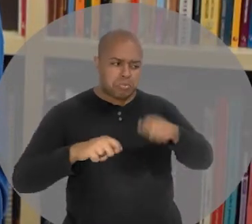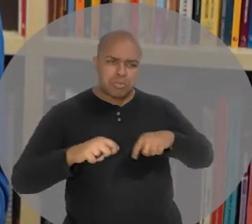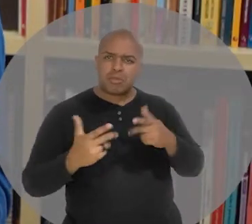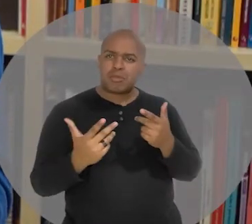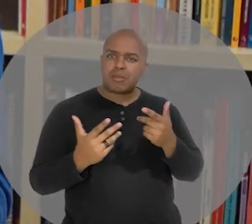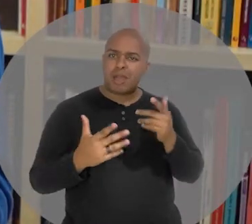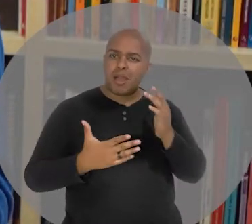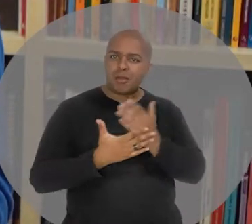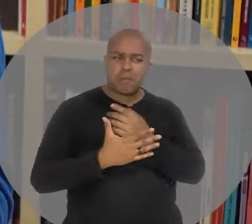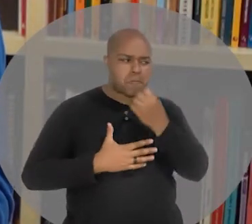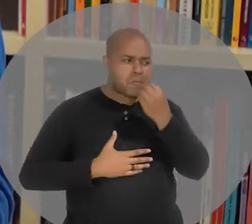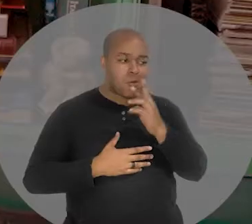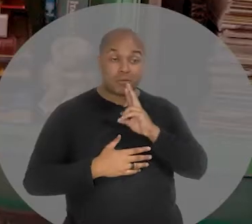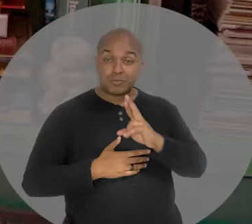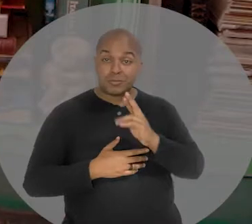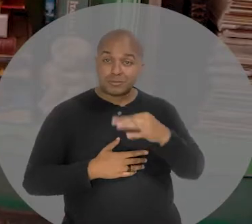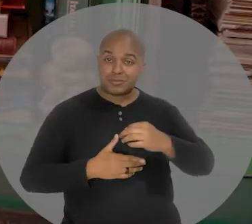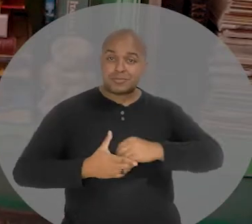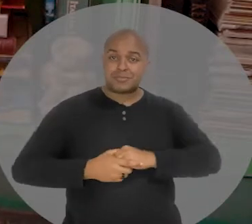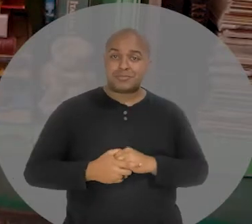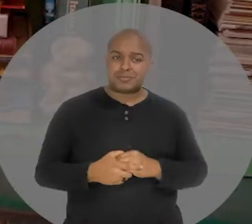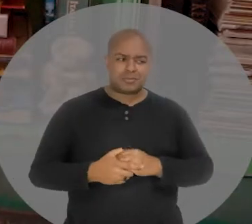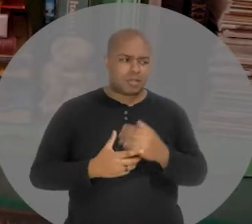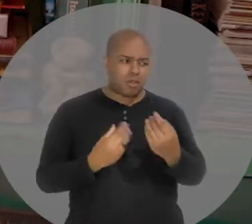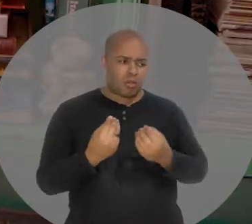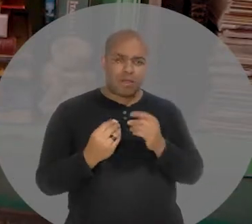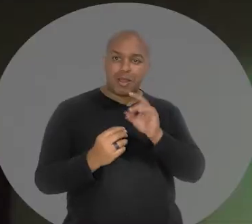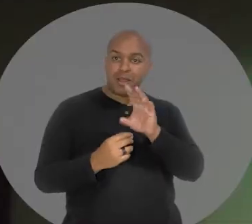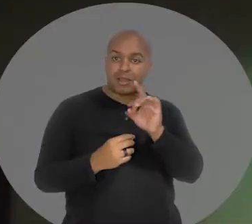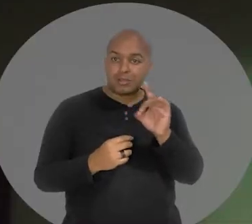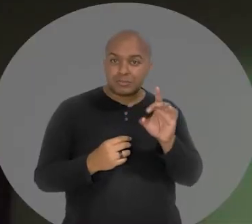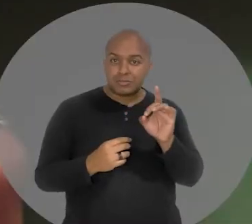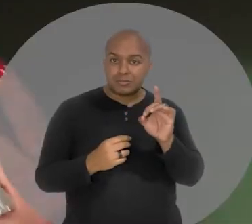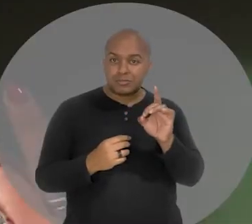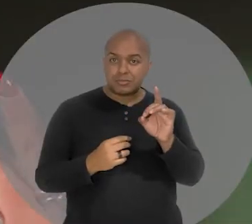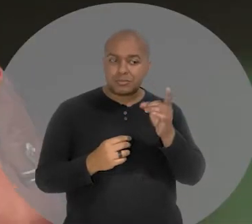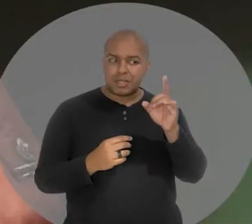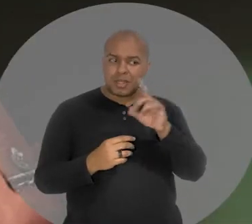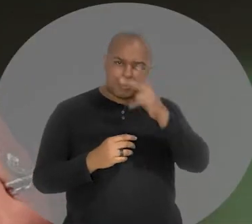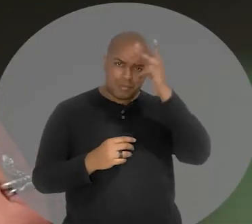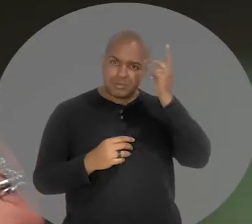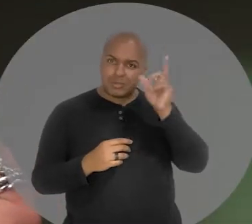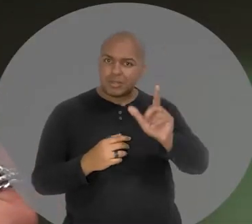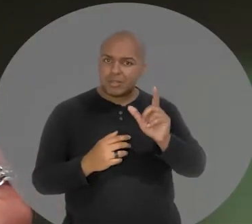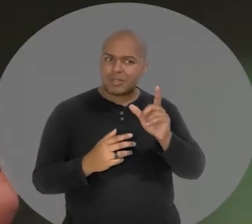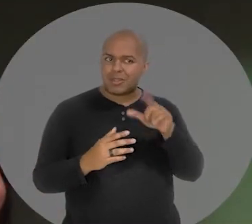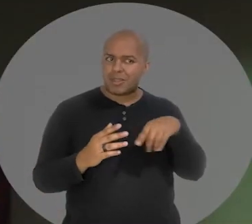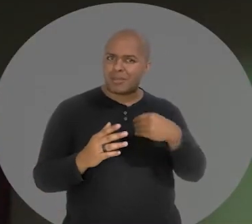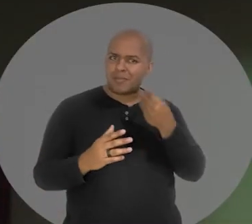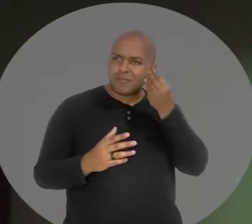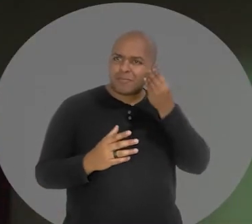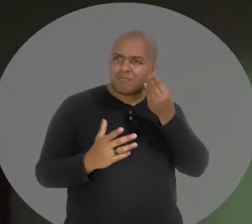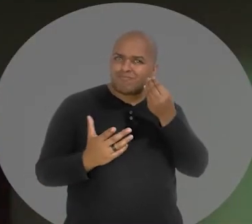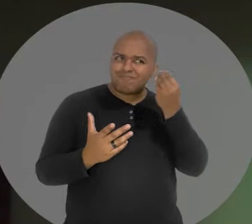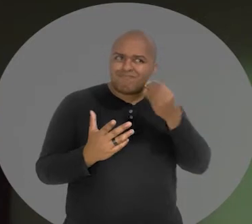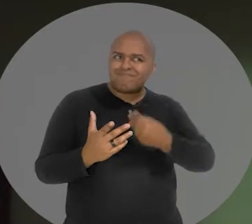são boas respostas. Como é que cada uma das pessoas que vivem essa